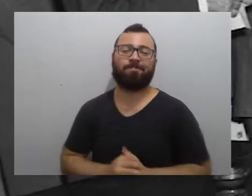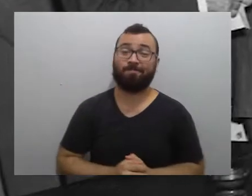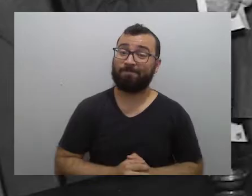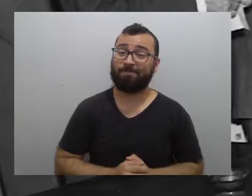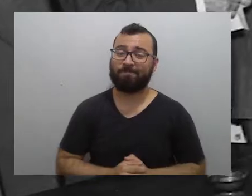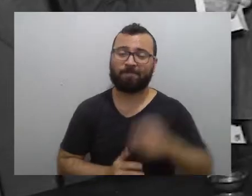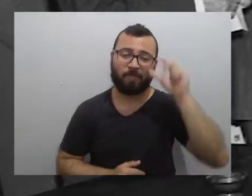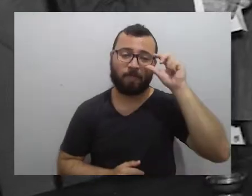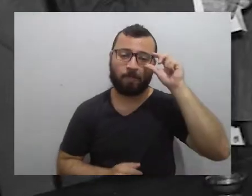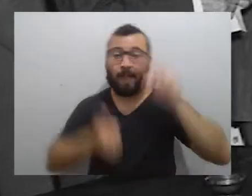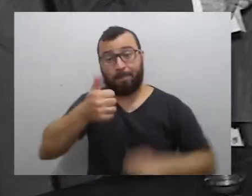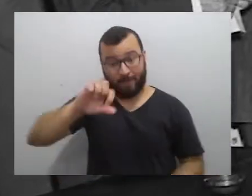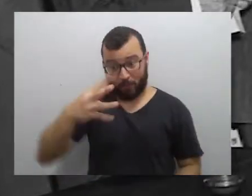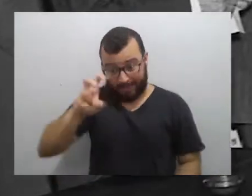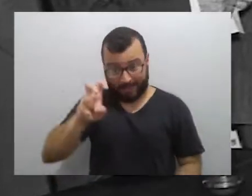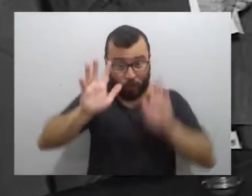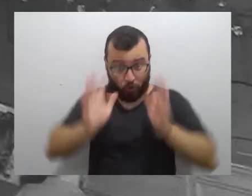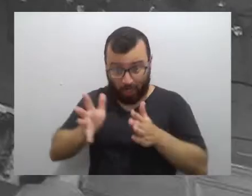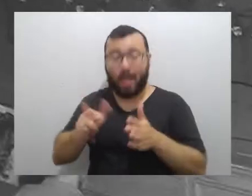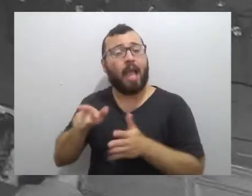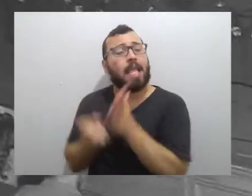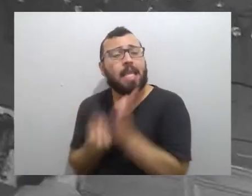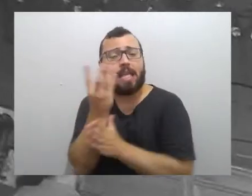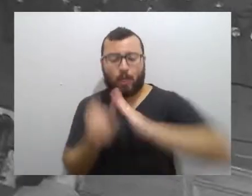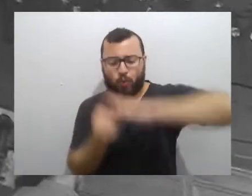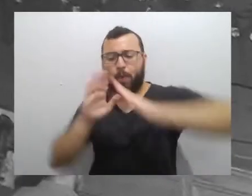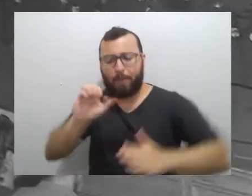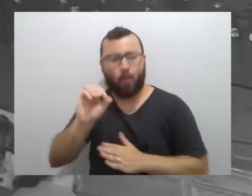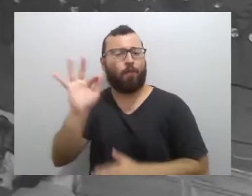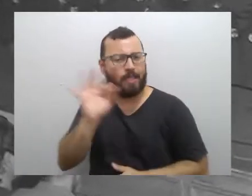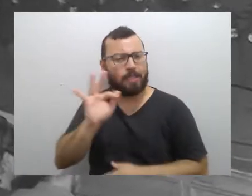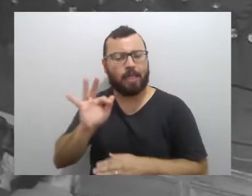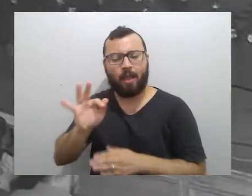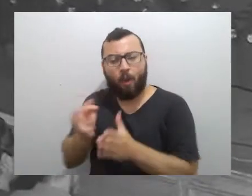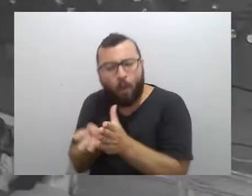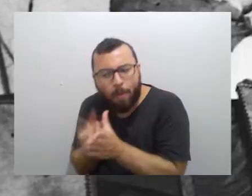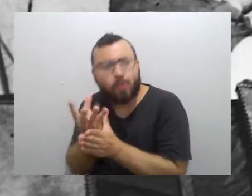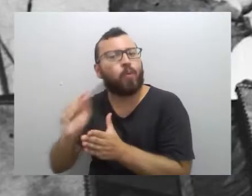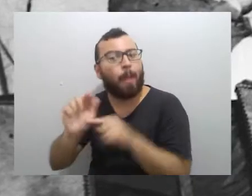do catedrático, sem diretrizes, nem integração com o ensino. Em